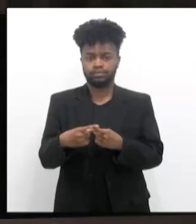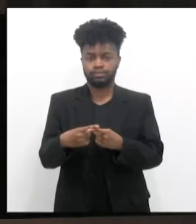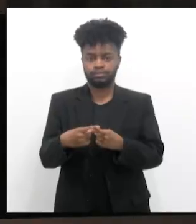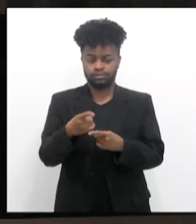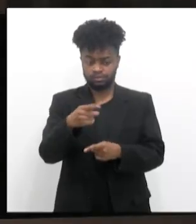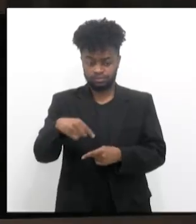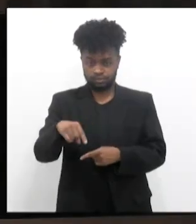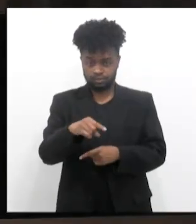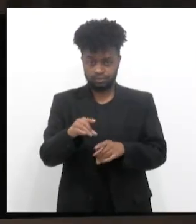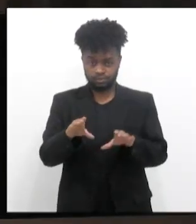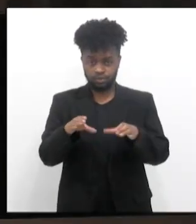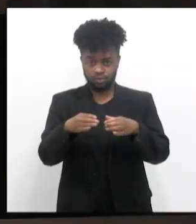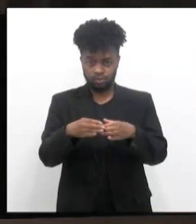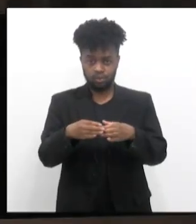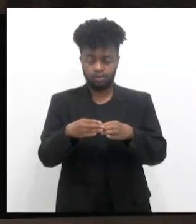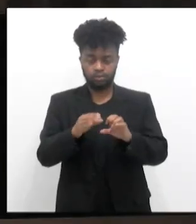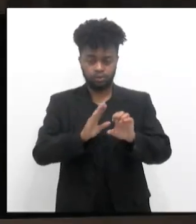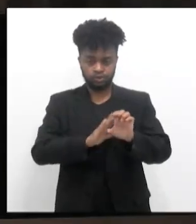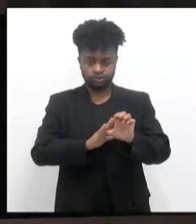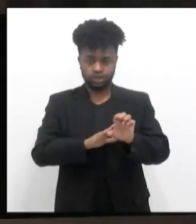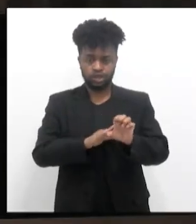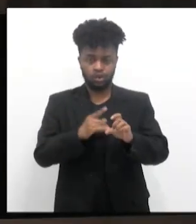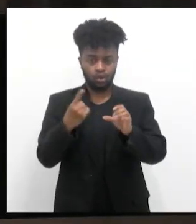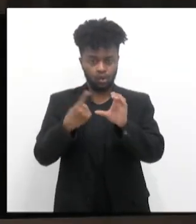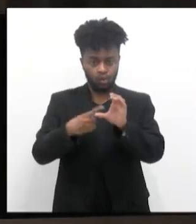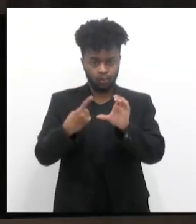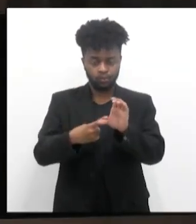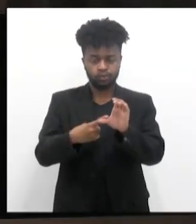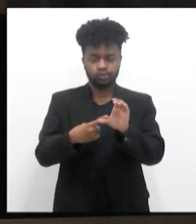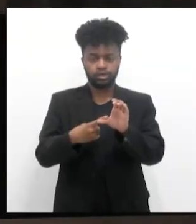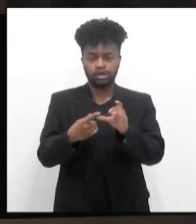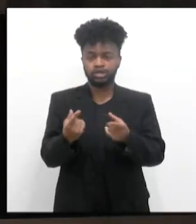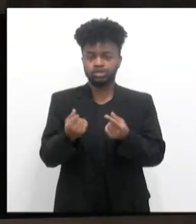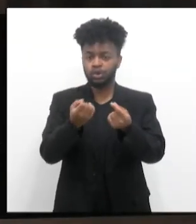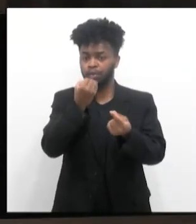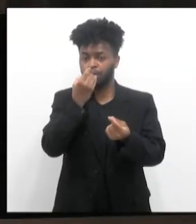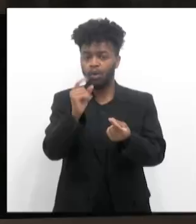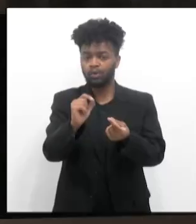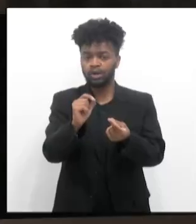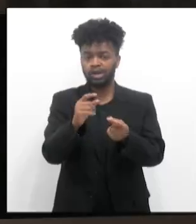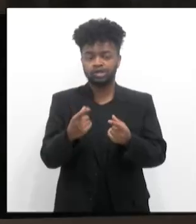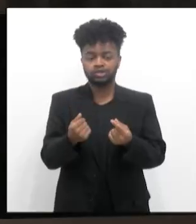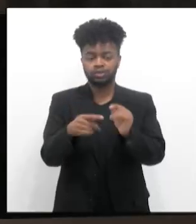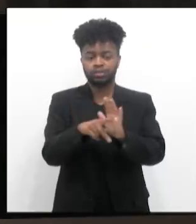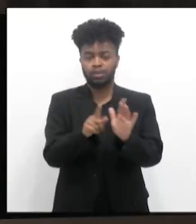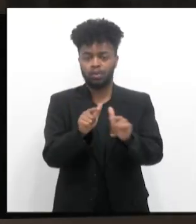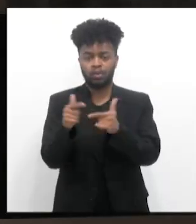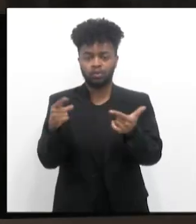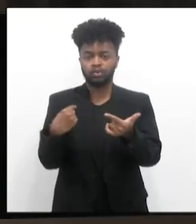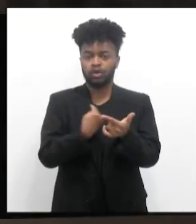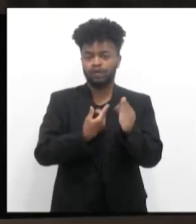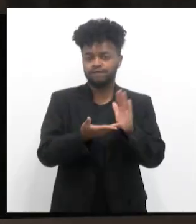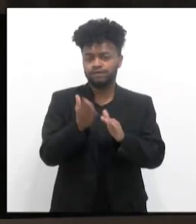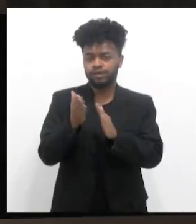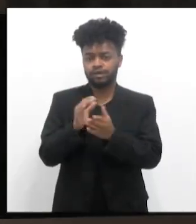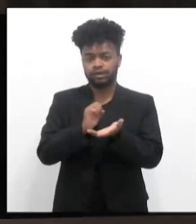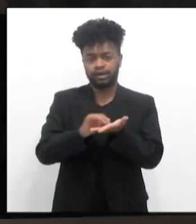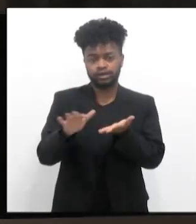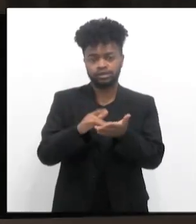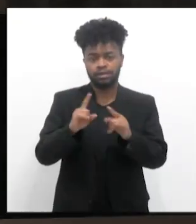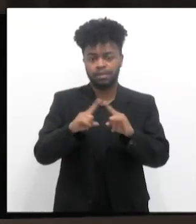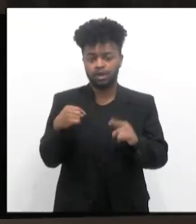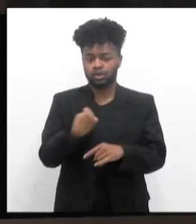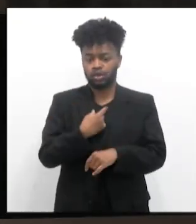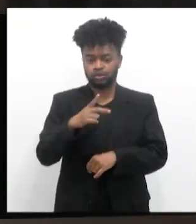dessa gente canhota comunista, dinheiro bom é dinheiro dos outros, para a gente viajar, gastar o